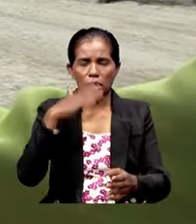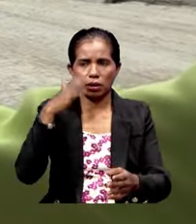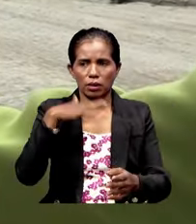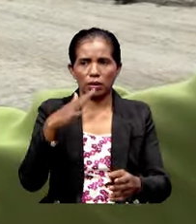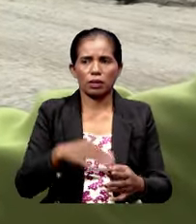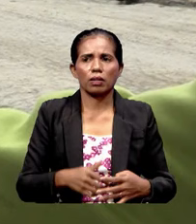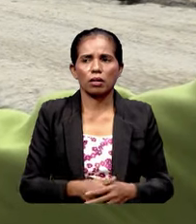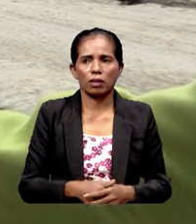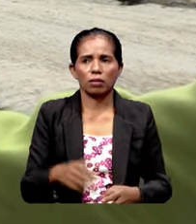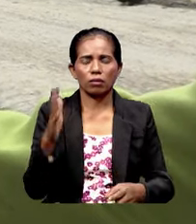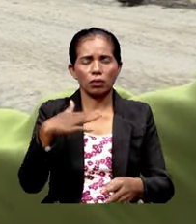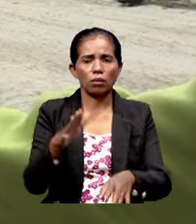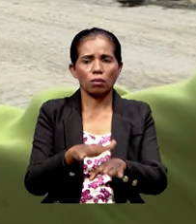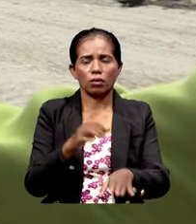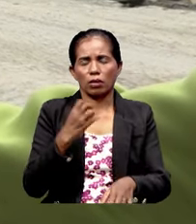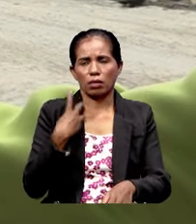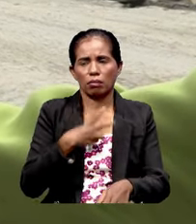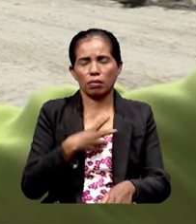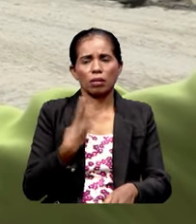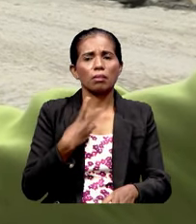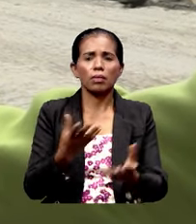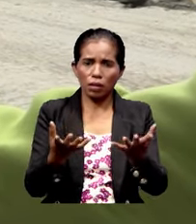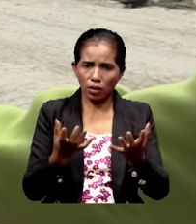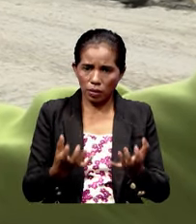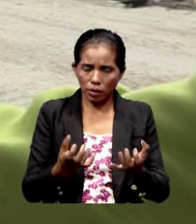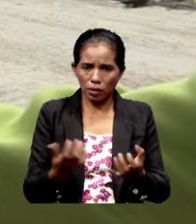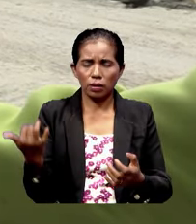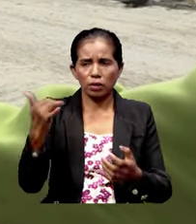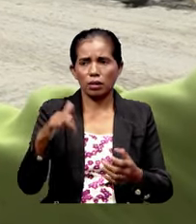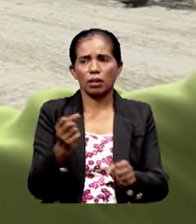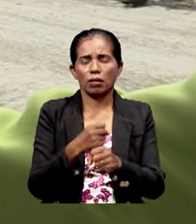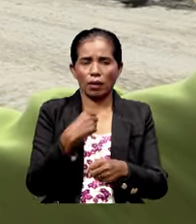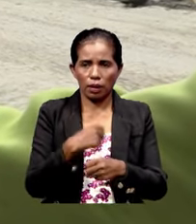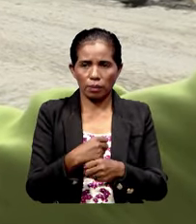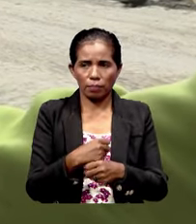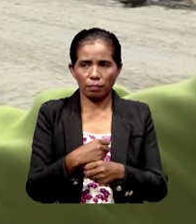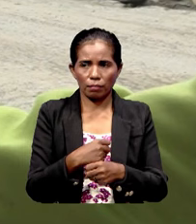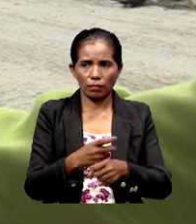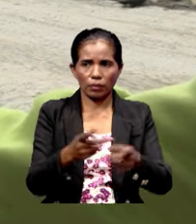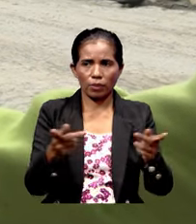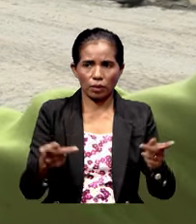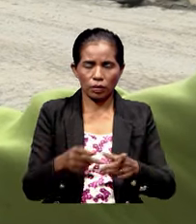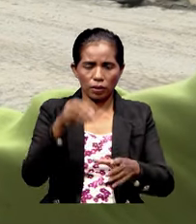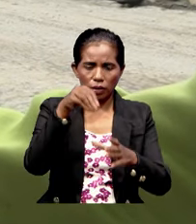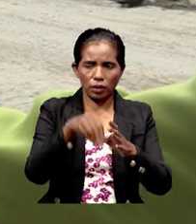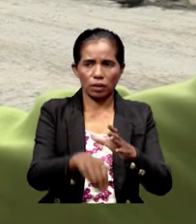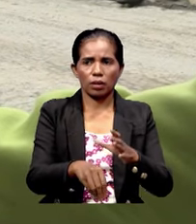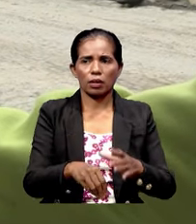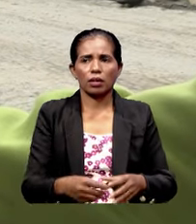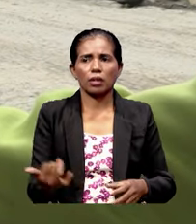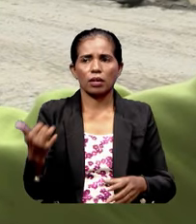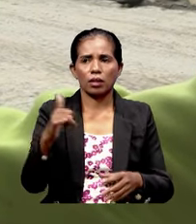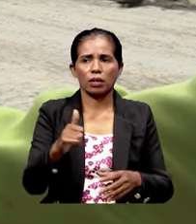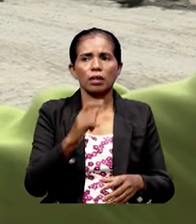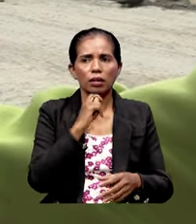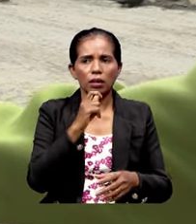is afeta teve same. Ami hakar ne sira tem que ser halo be fatem tampung ida para Si talo